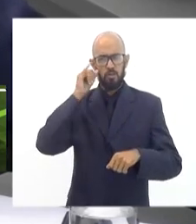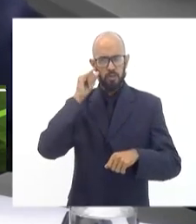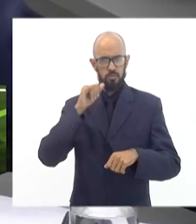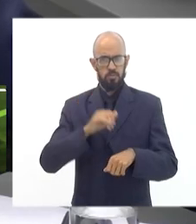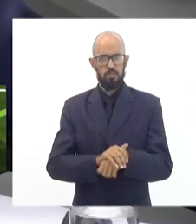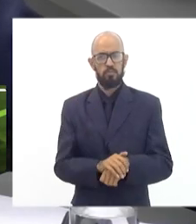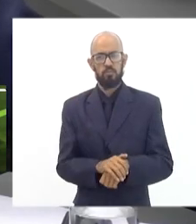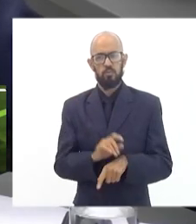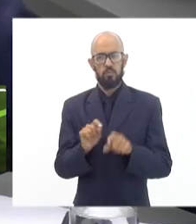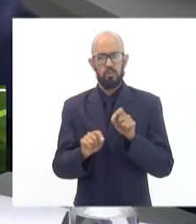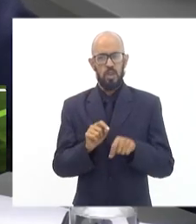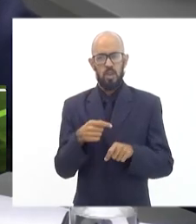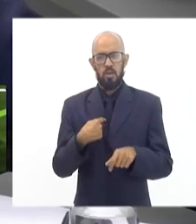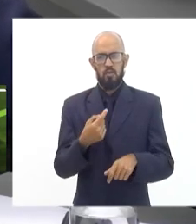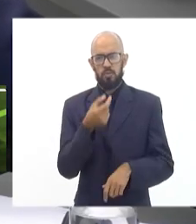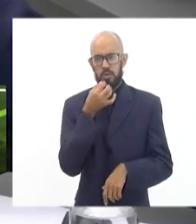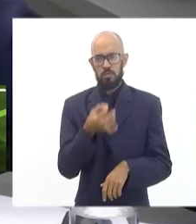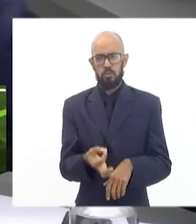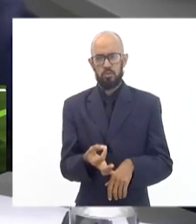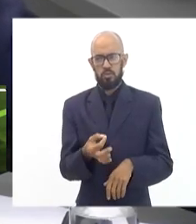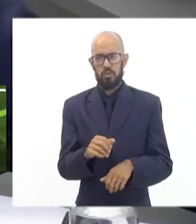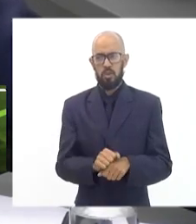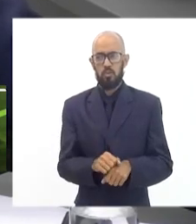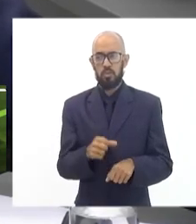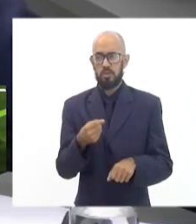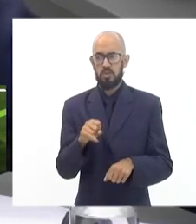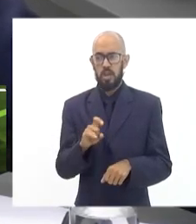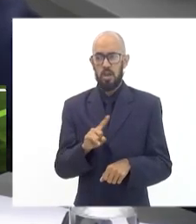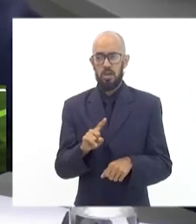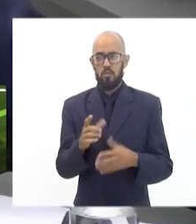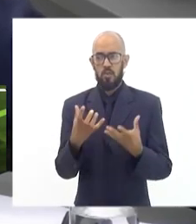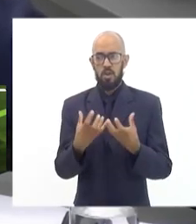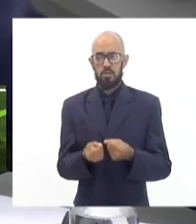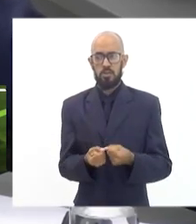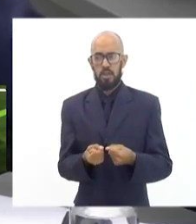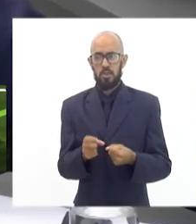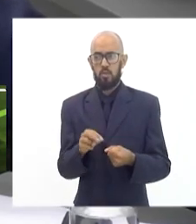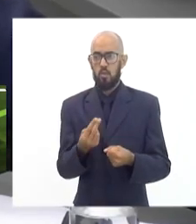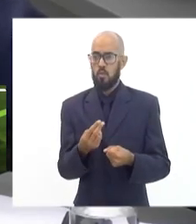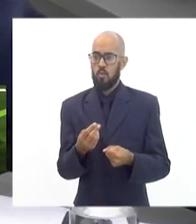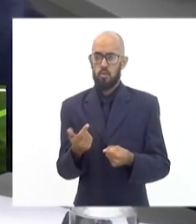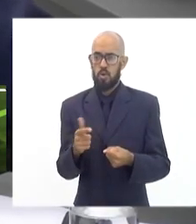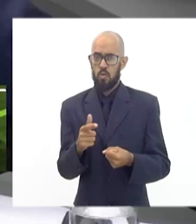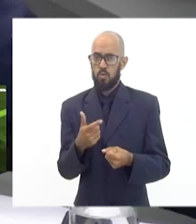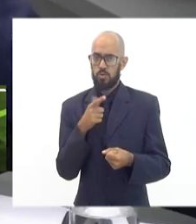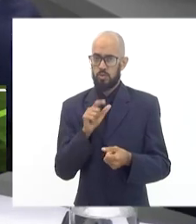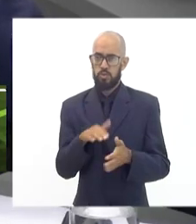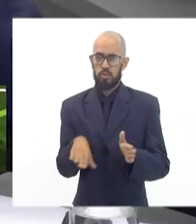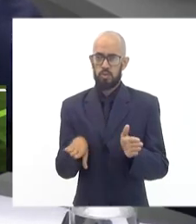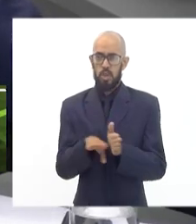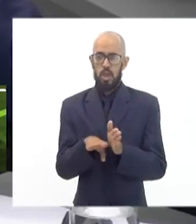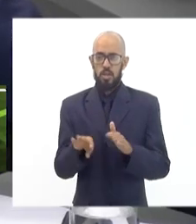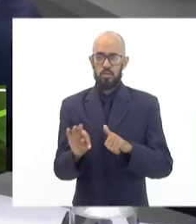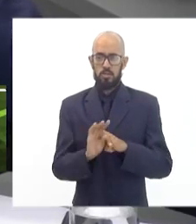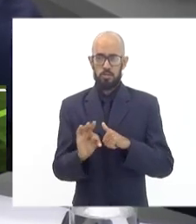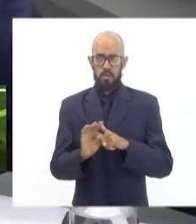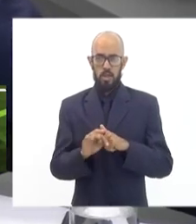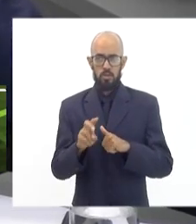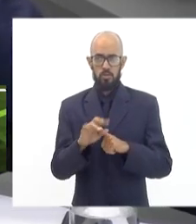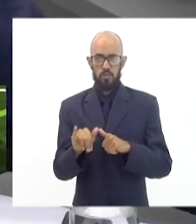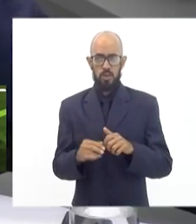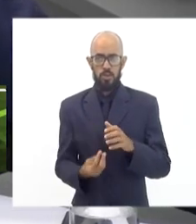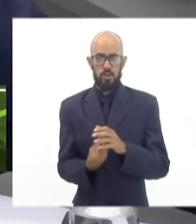e eu fiz uma sugestão o Luize se ela não for aceita ou não chegar esses técnicos abre a mente nós vamos criar um grupo de